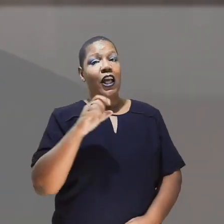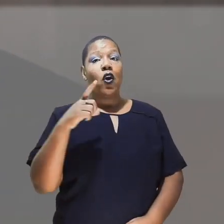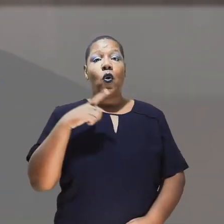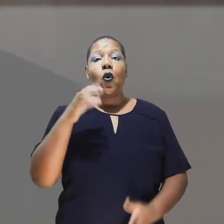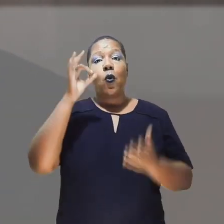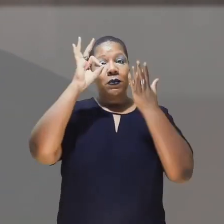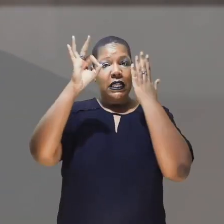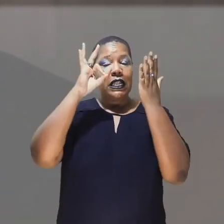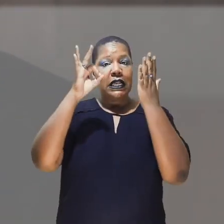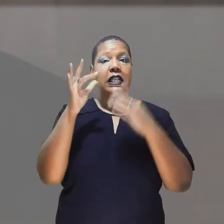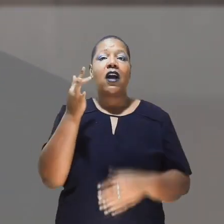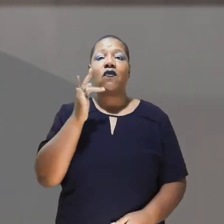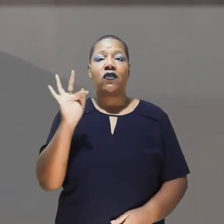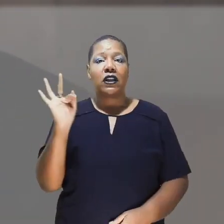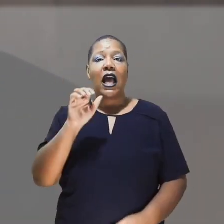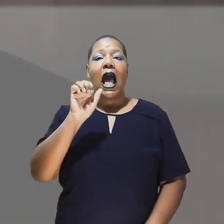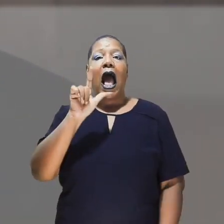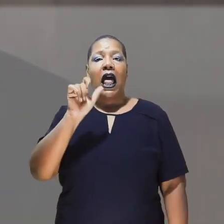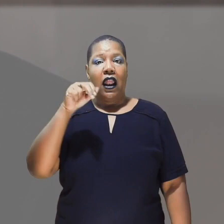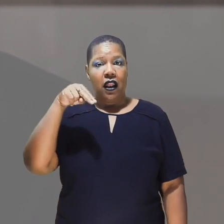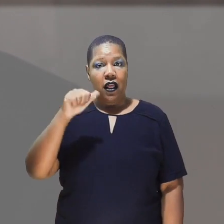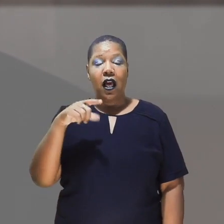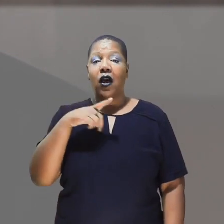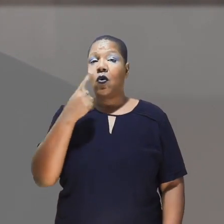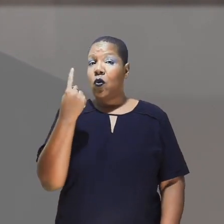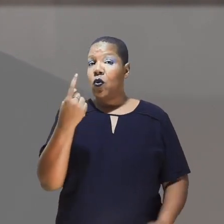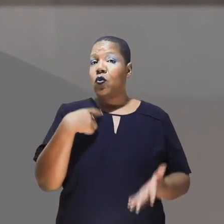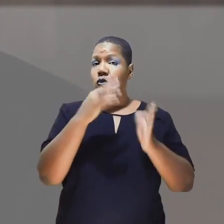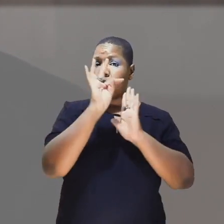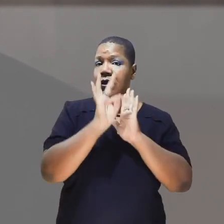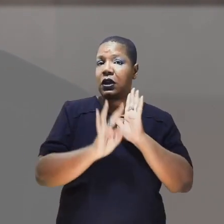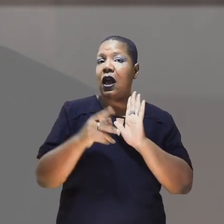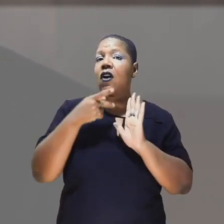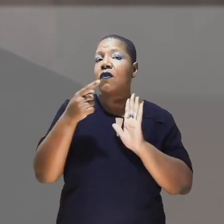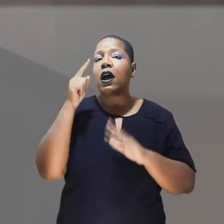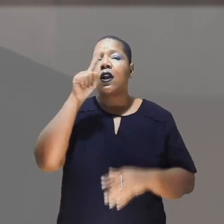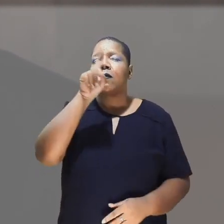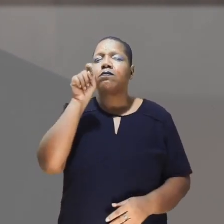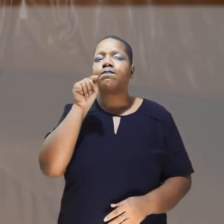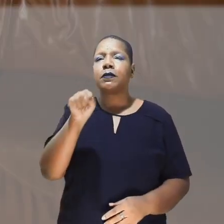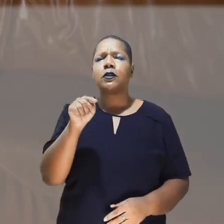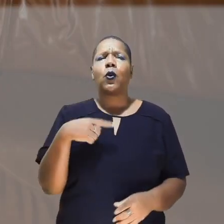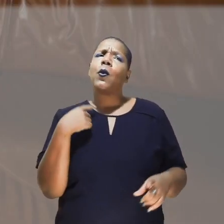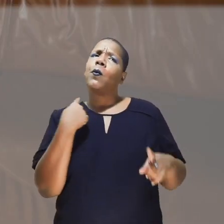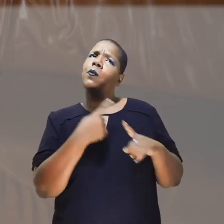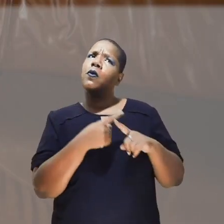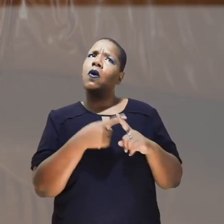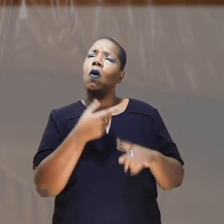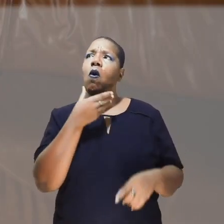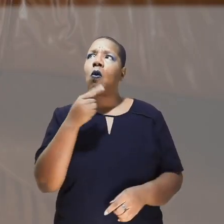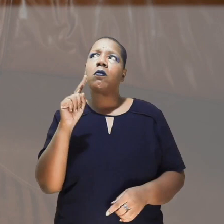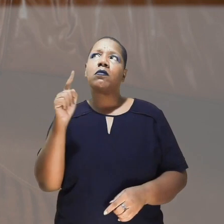O psicanalista francês Alain Didier Weil, em um de seus textos, propõe a seguinte questão: por que